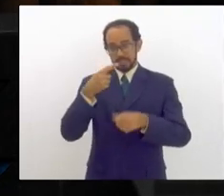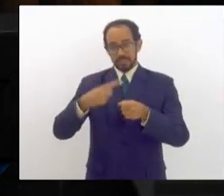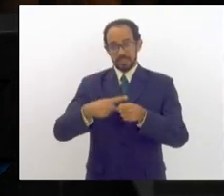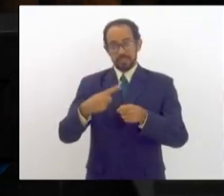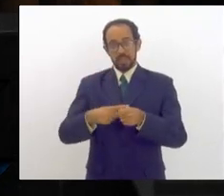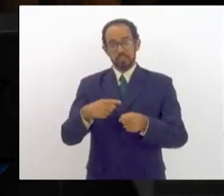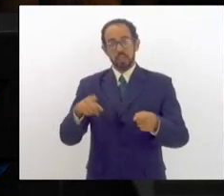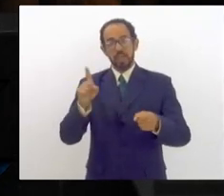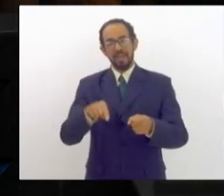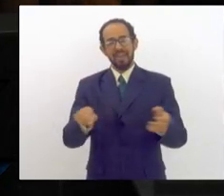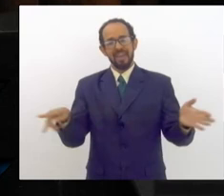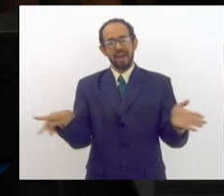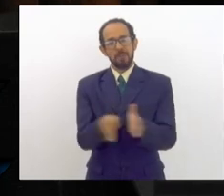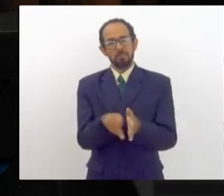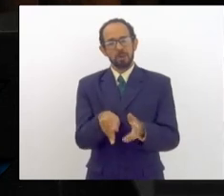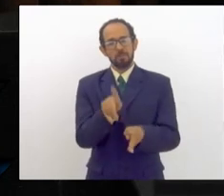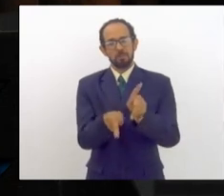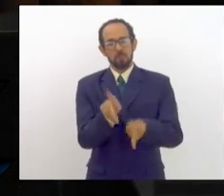população